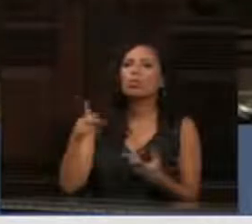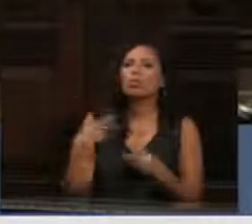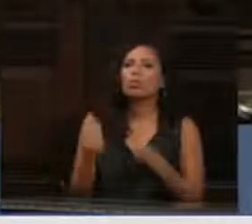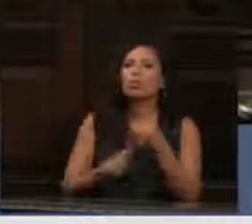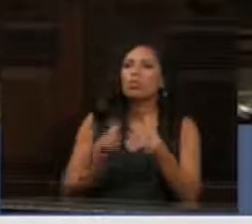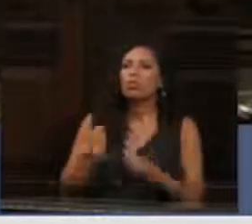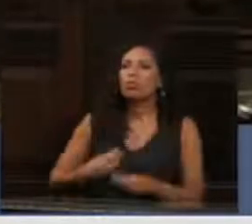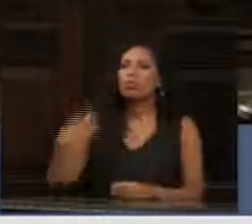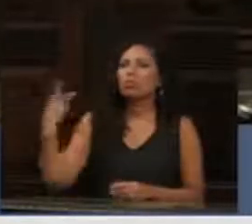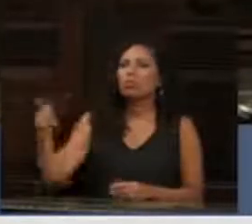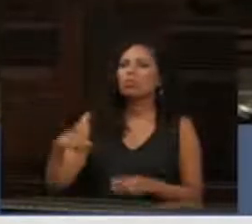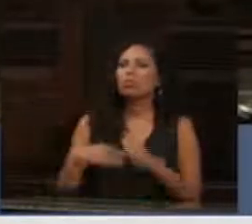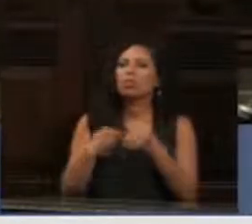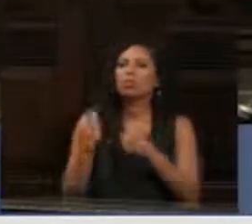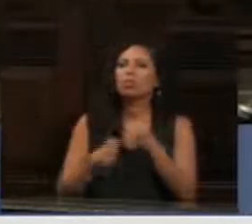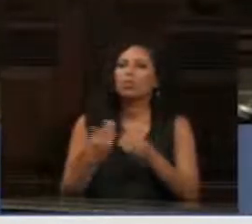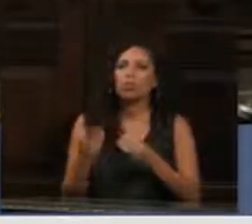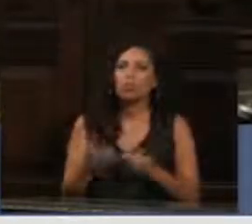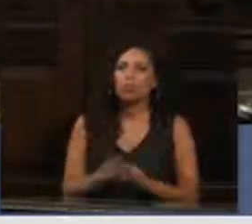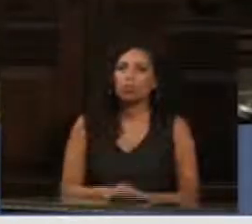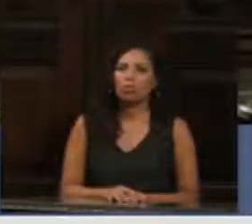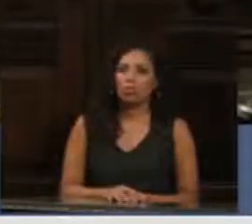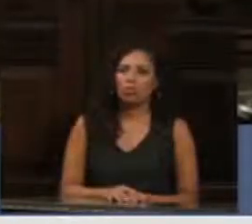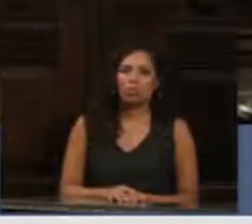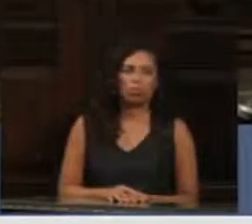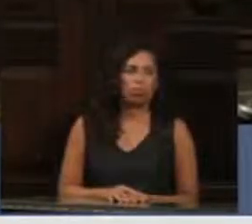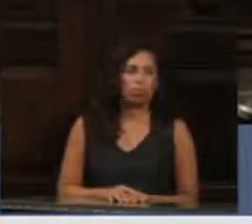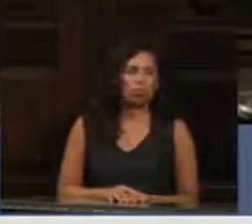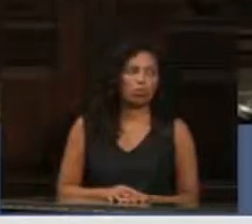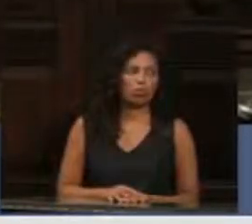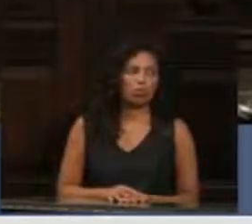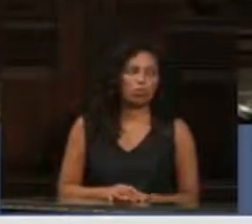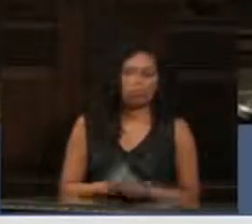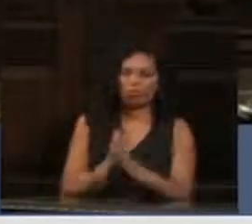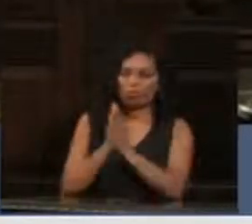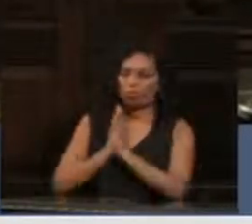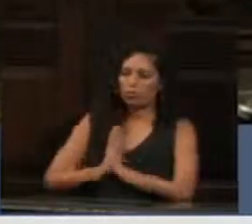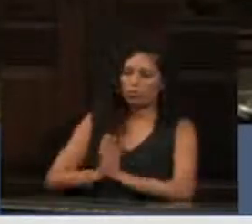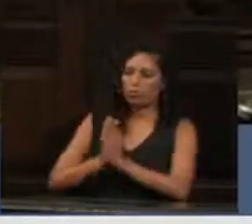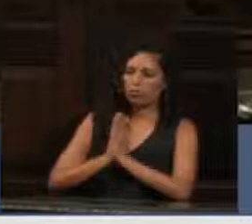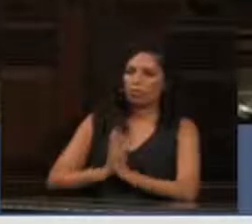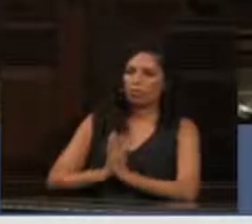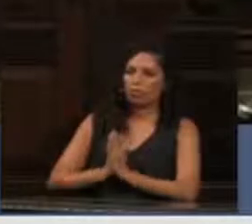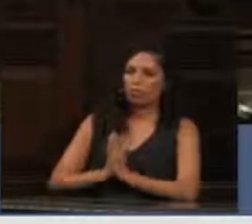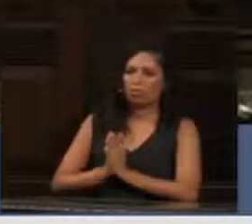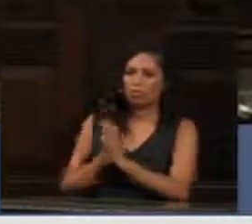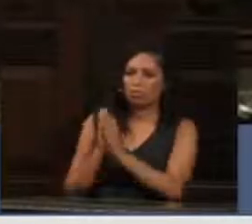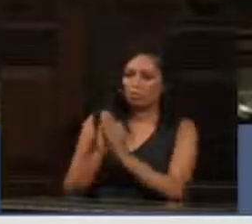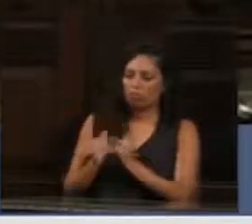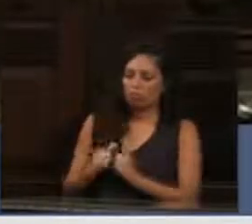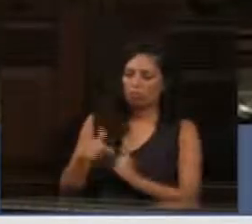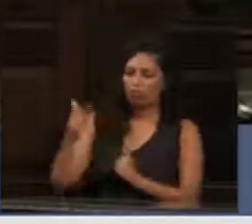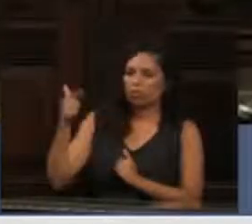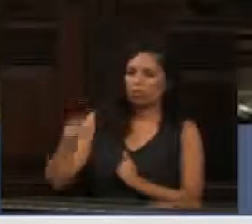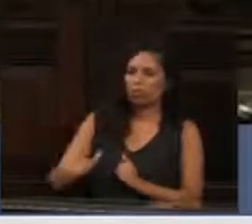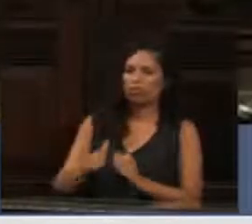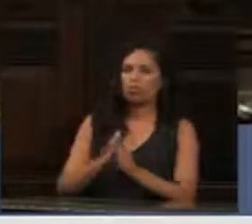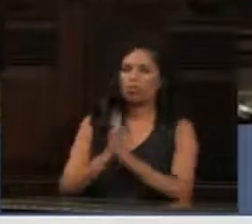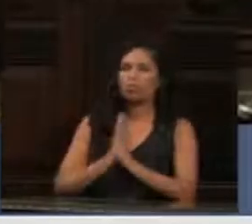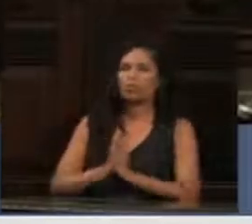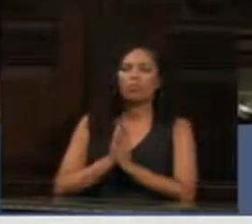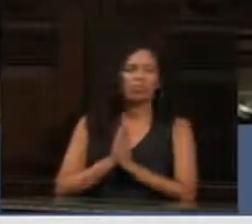a vida desse rapaz para essa família? Então, por favor, eu peço aqui, mais uma vez,